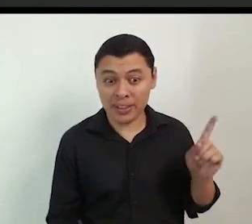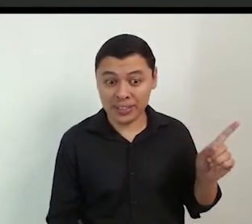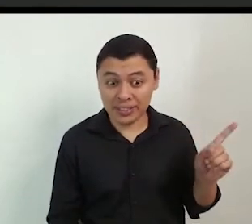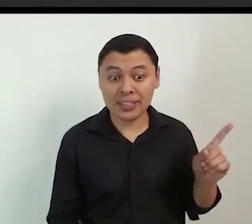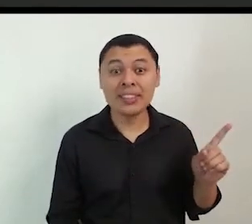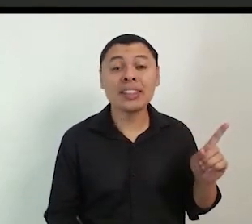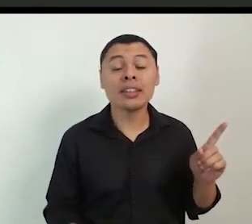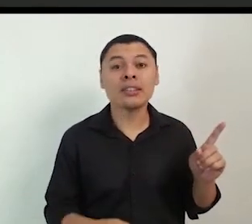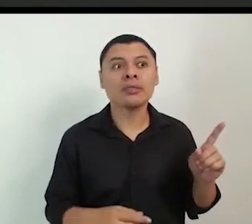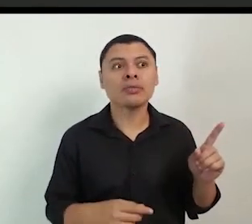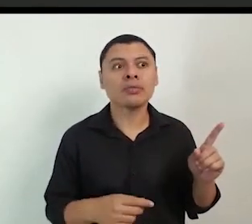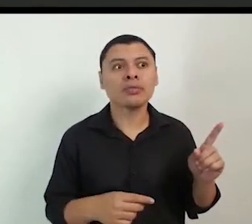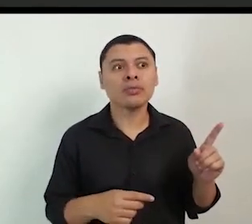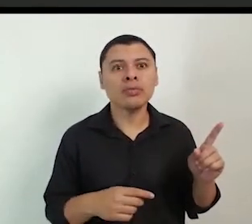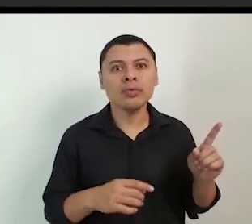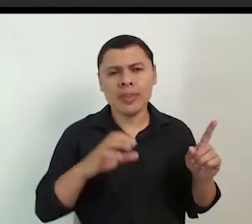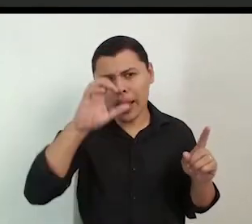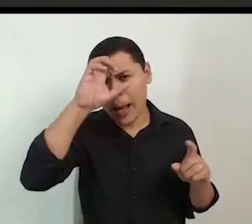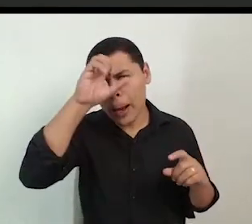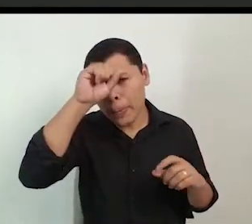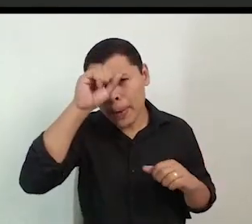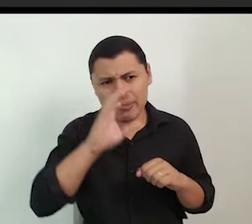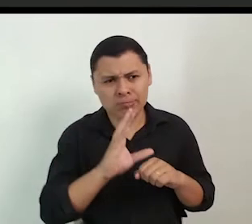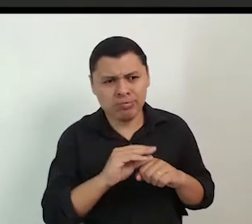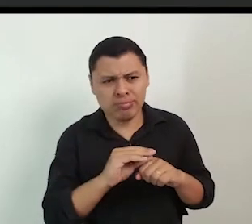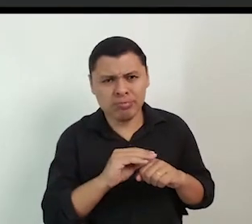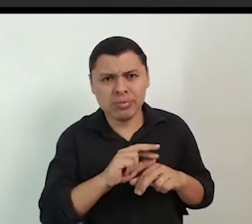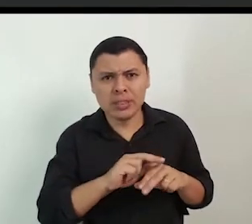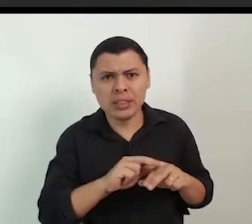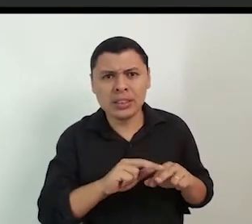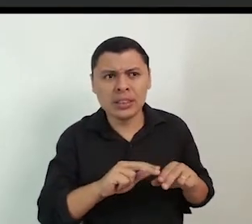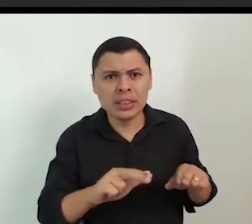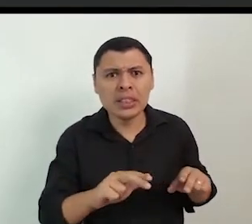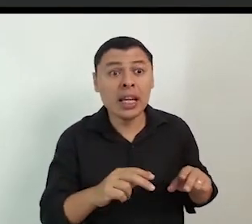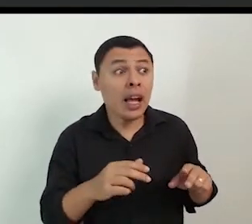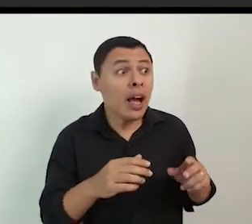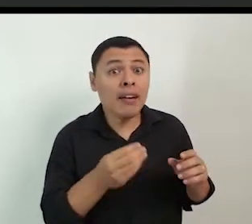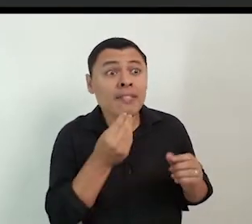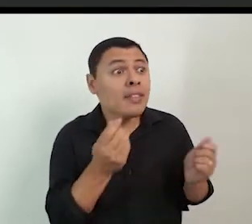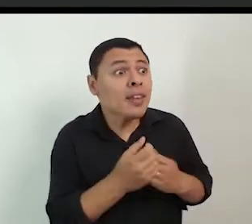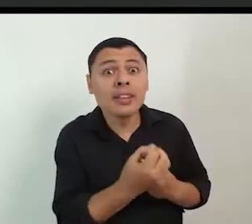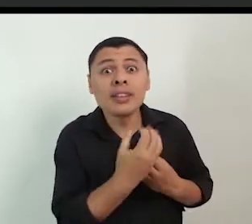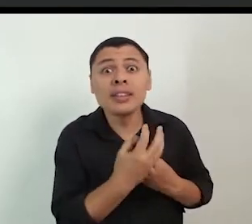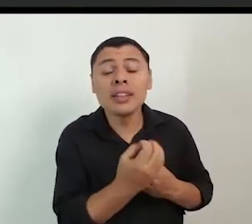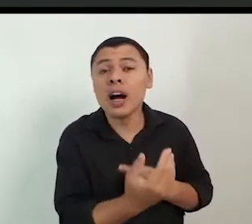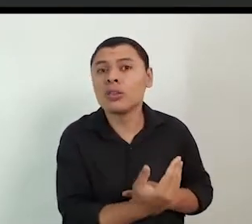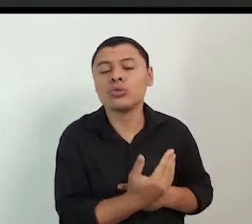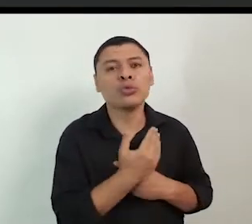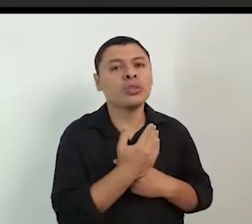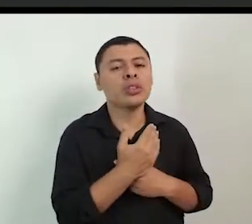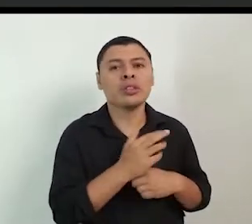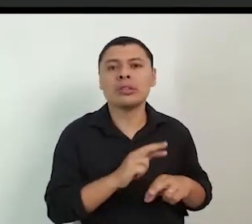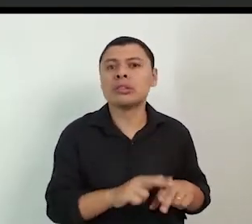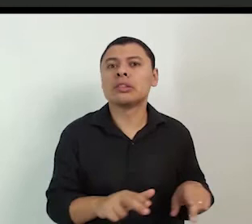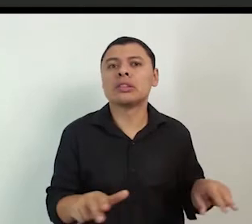agregou todo o conhecimento que eu podia ter, e ela trouxe um conhecimento muito vasto da